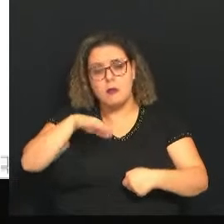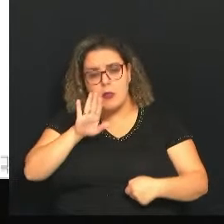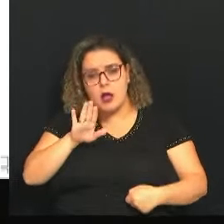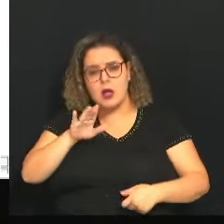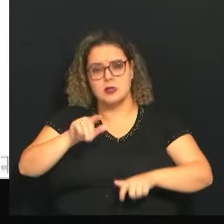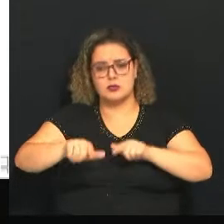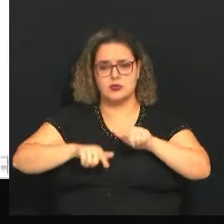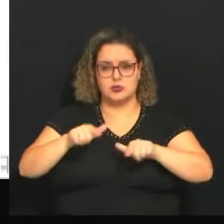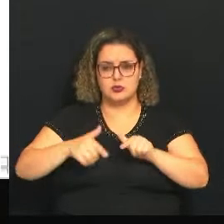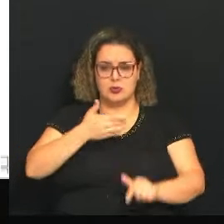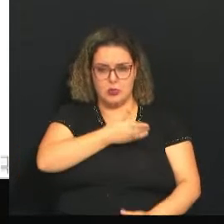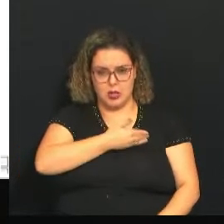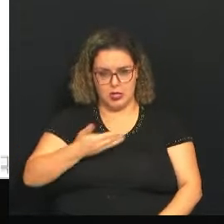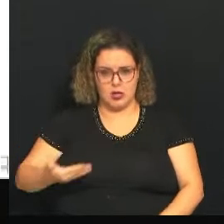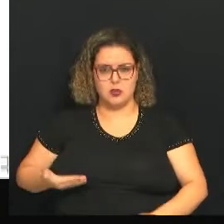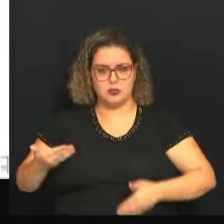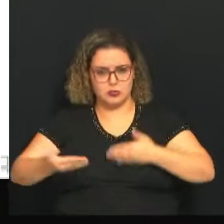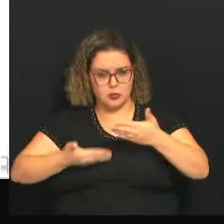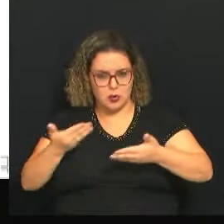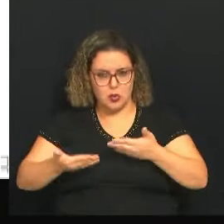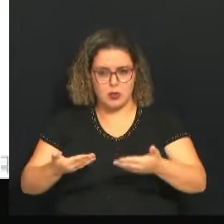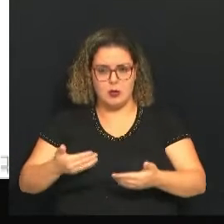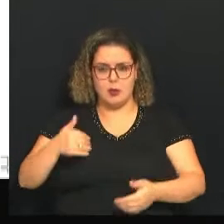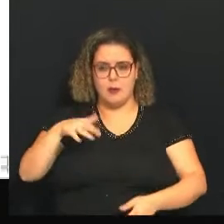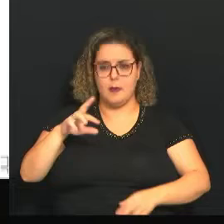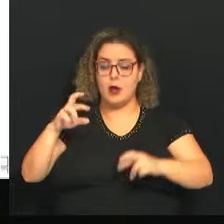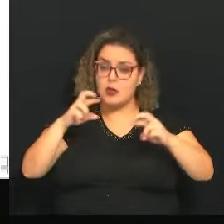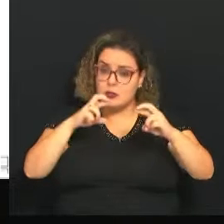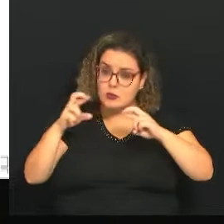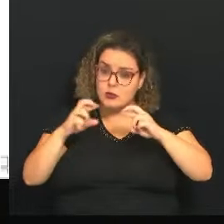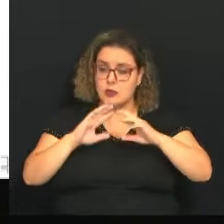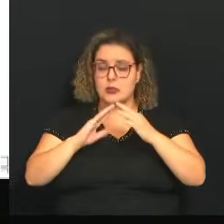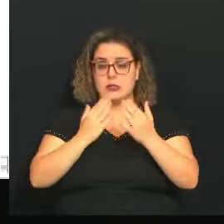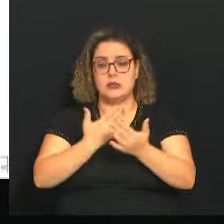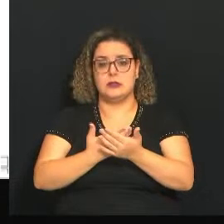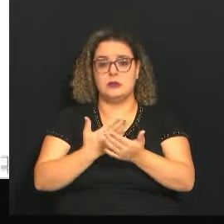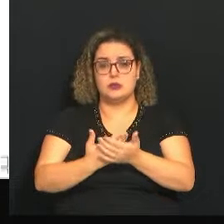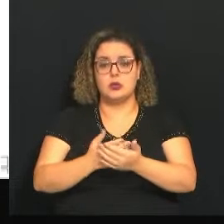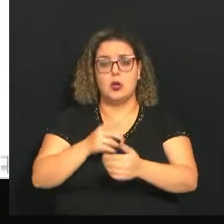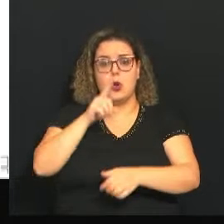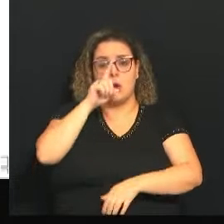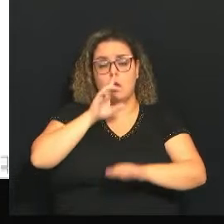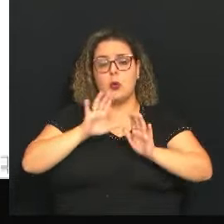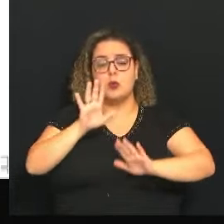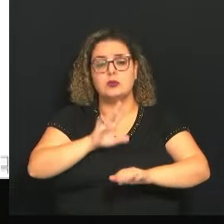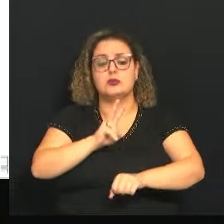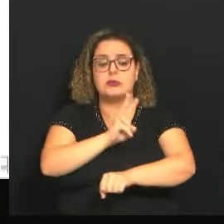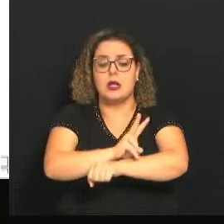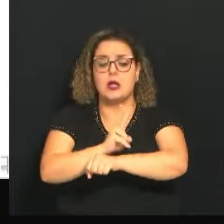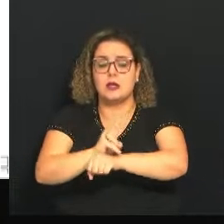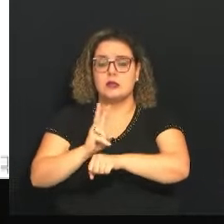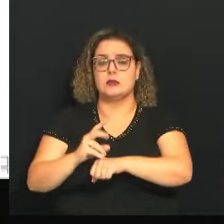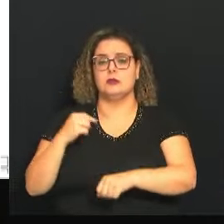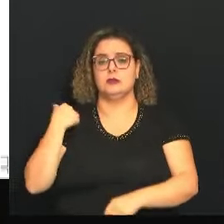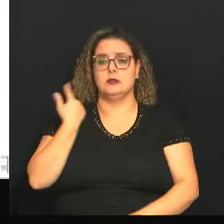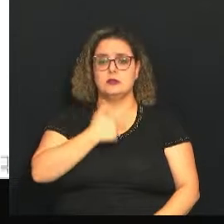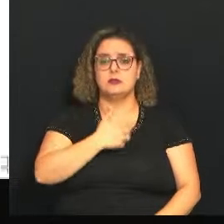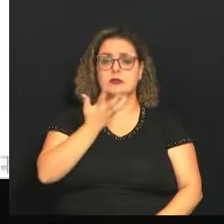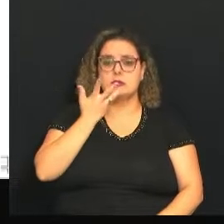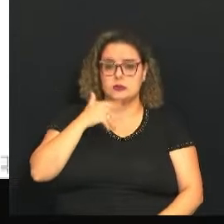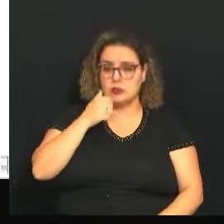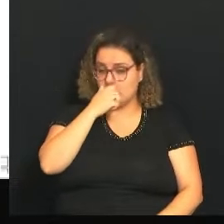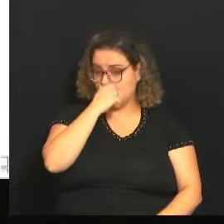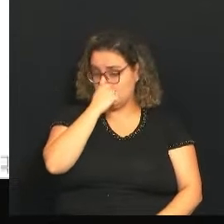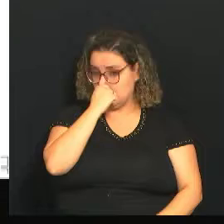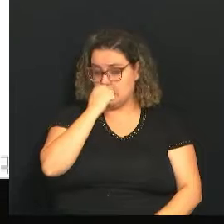servidores, né? Das mais monitoras nas escolas, cuidando das nossas crianças. Enfim, o momento exige muito